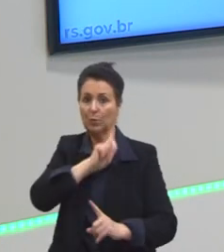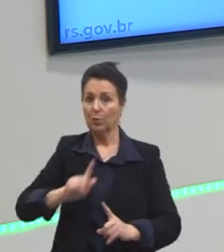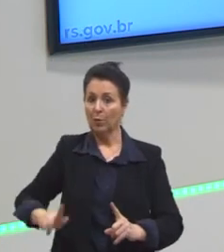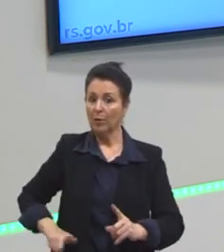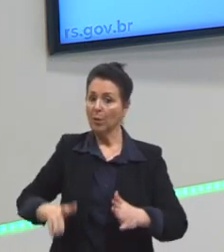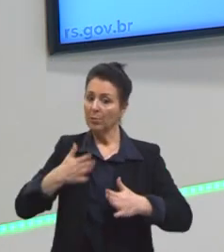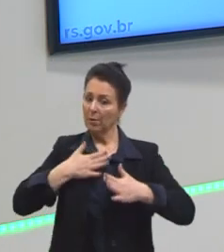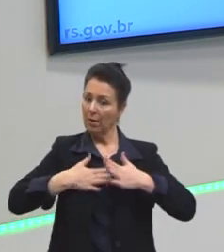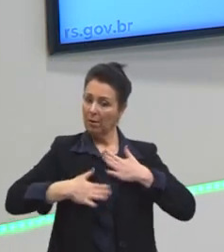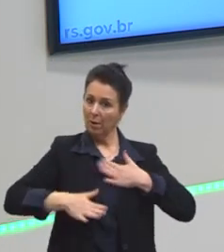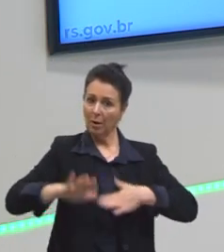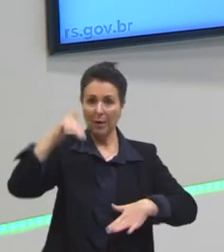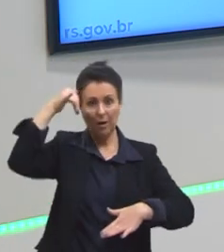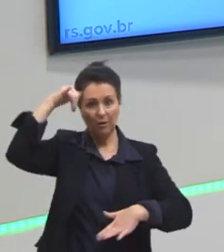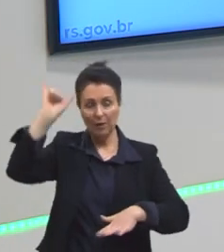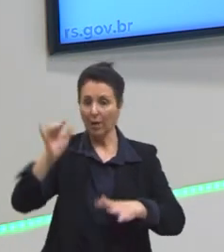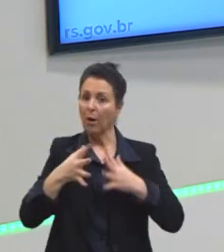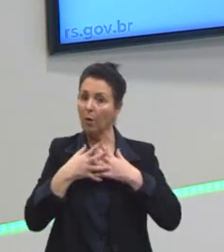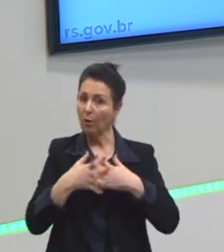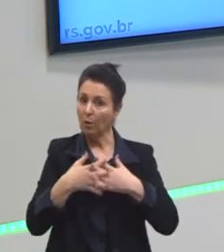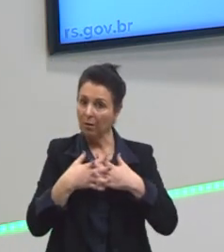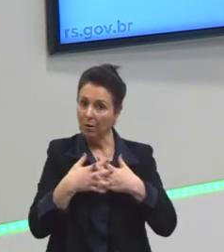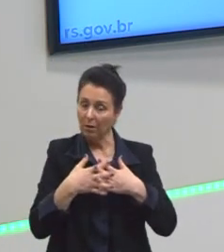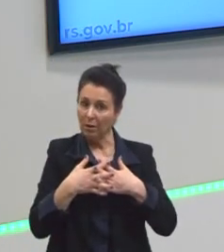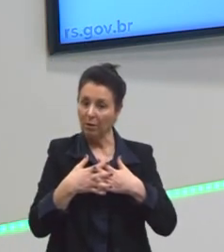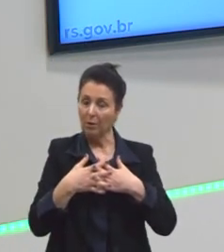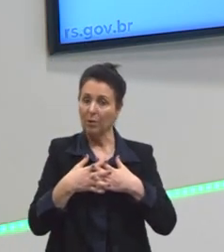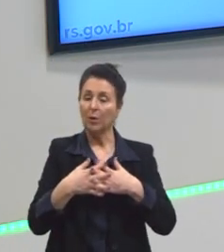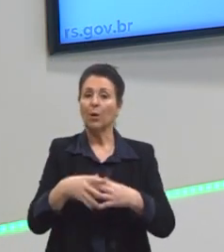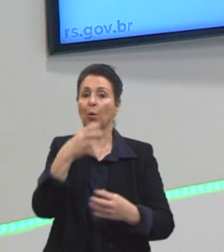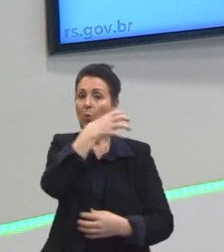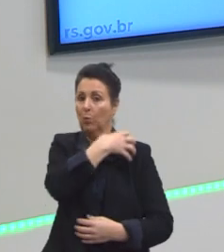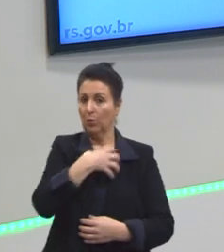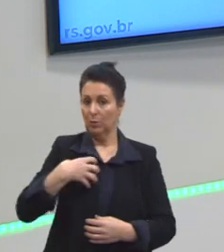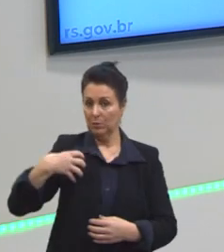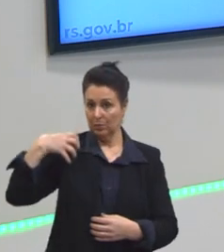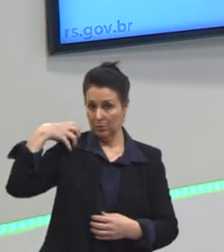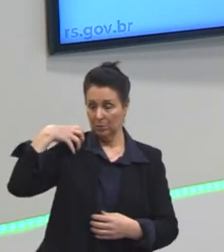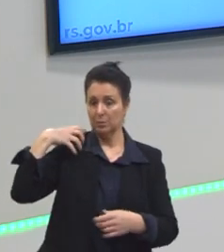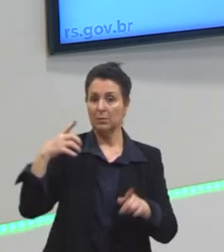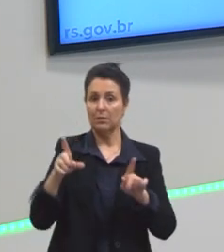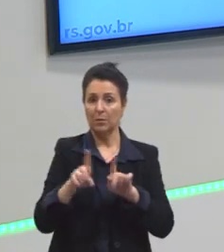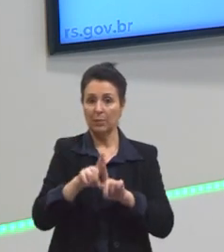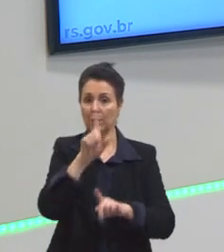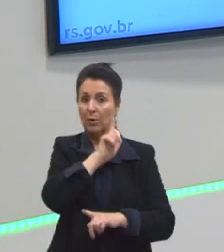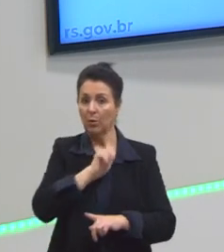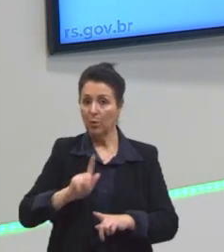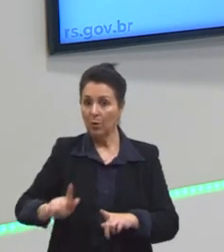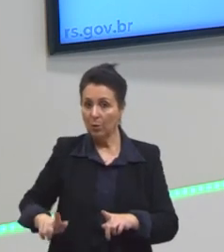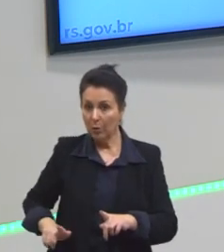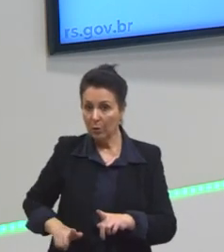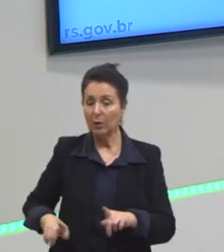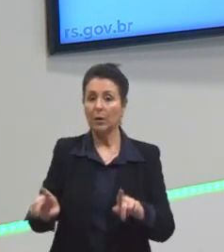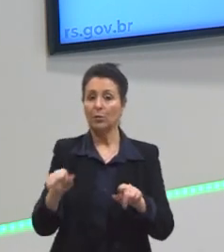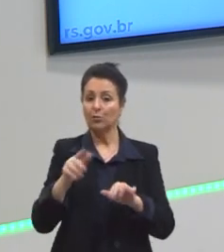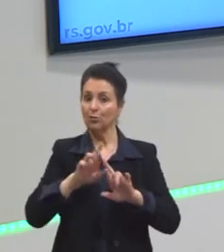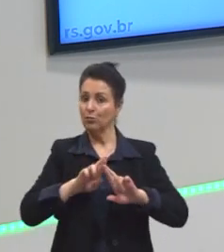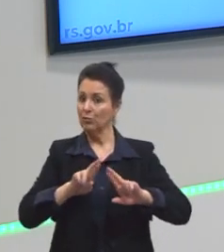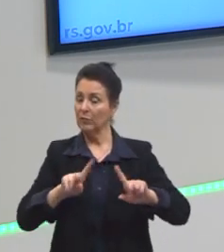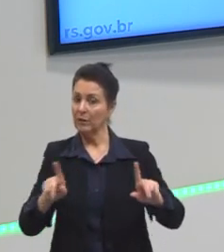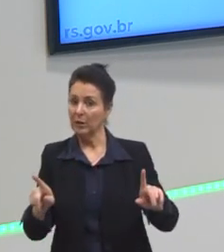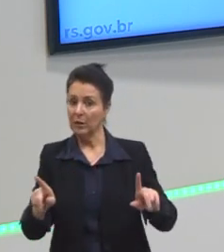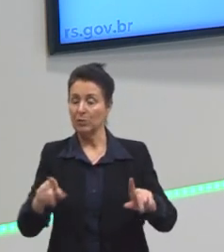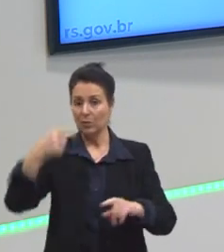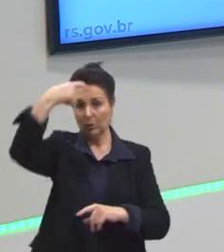Virtuoso que sempre visavam fim assim como o Aristóteles o governo tecnológico também aqui